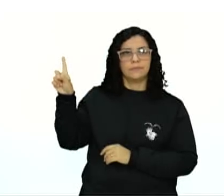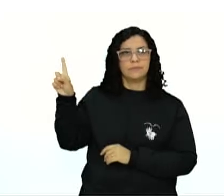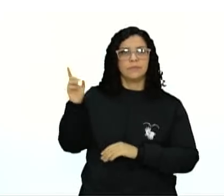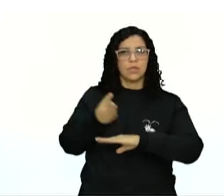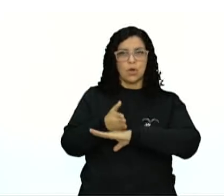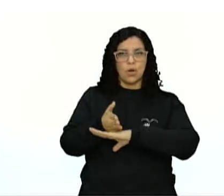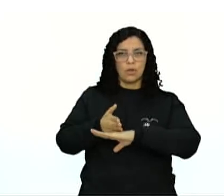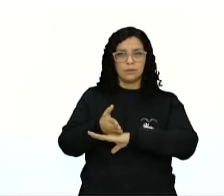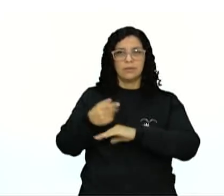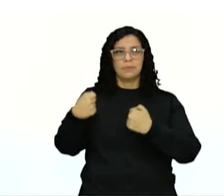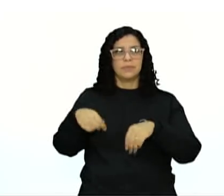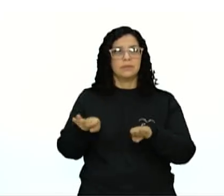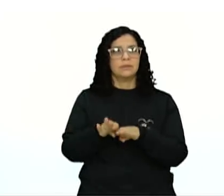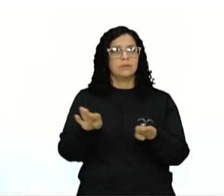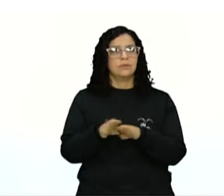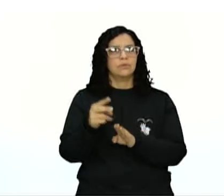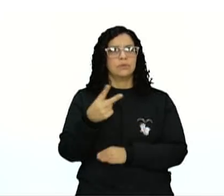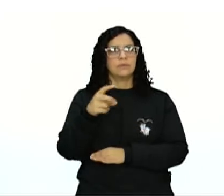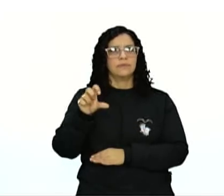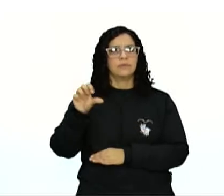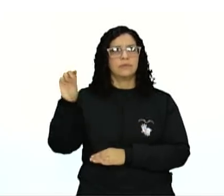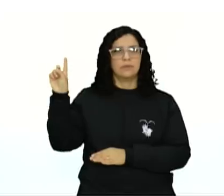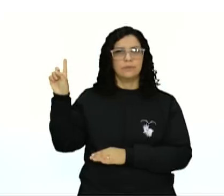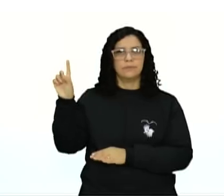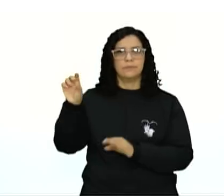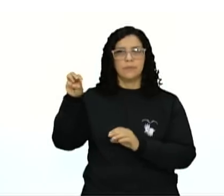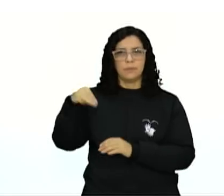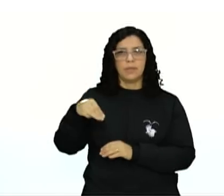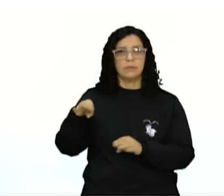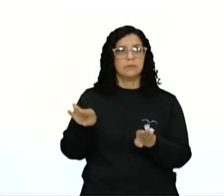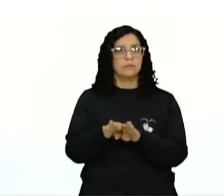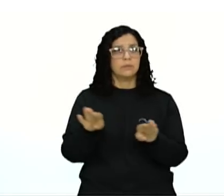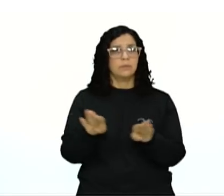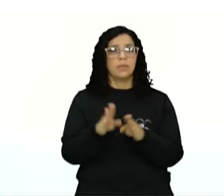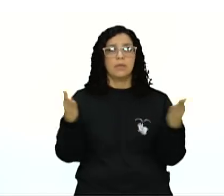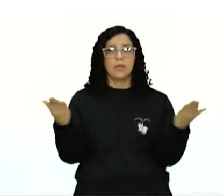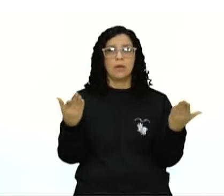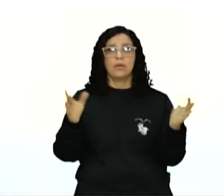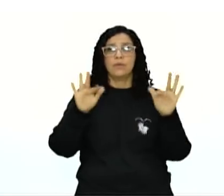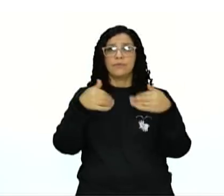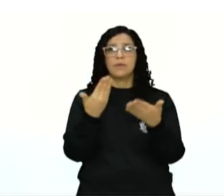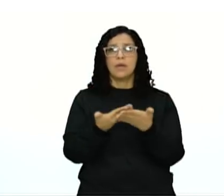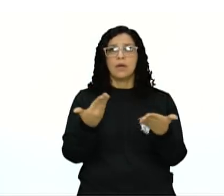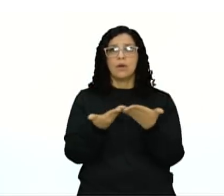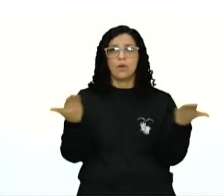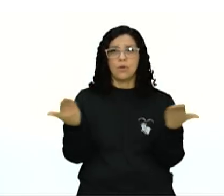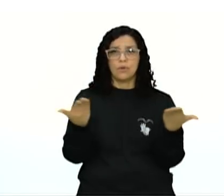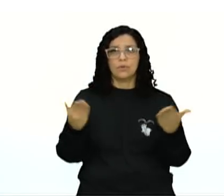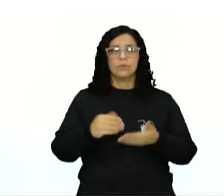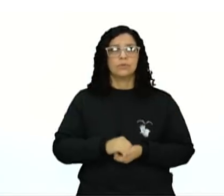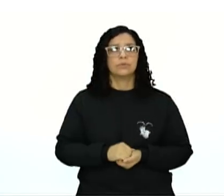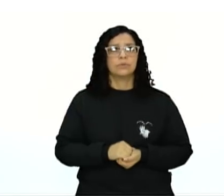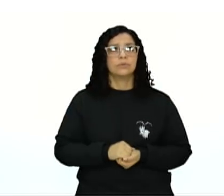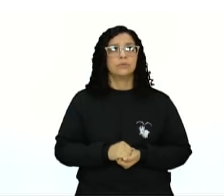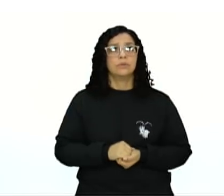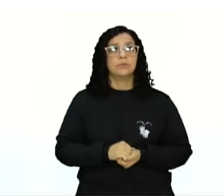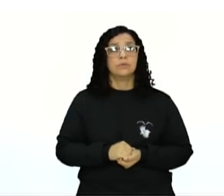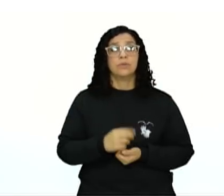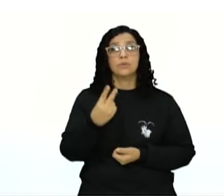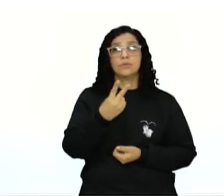escadas é de 225 metros. E com isso, encerramos a aula de hoje.